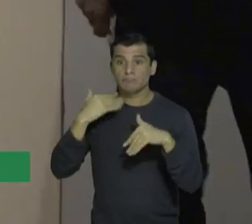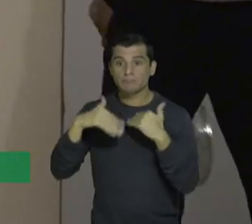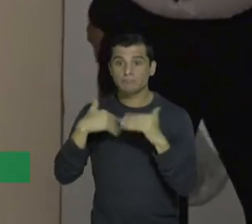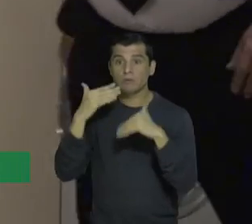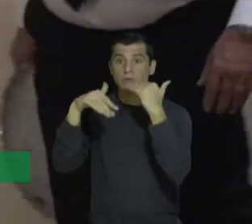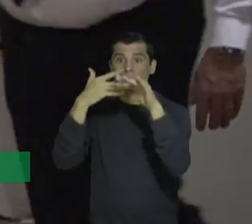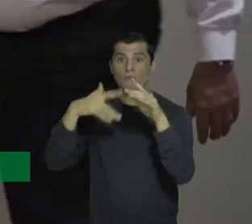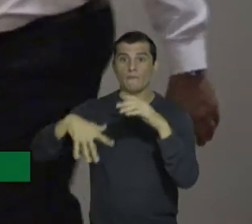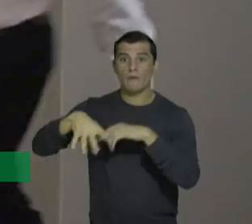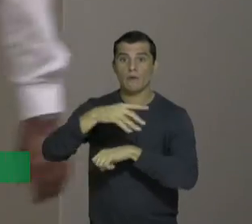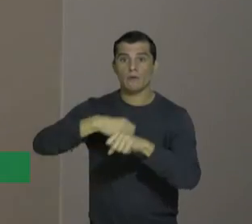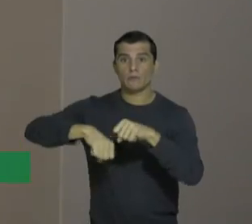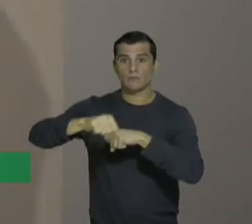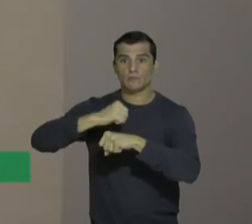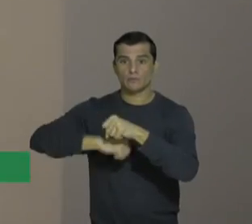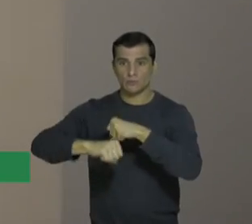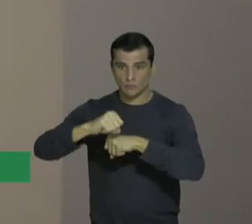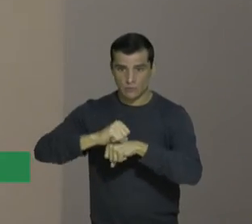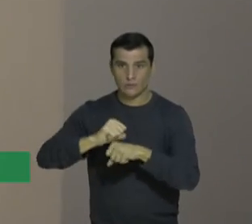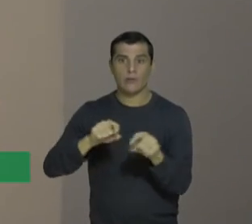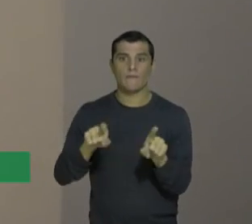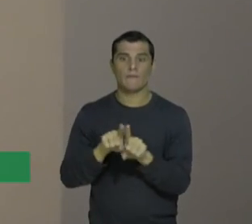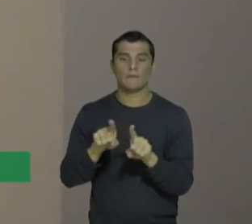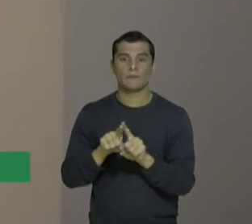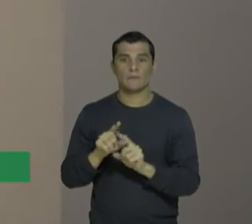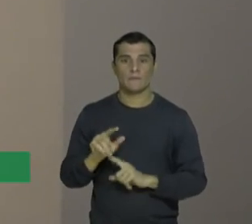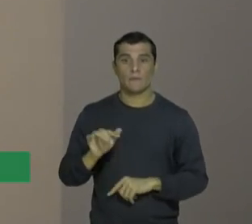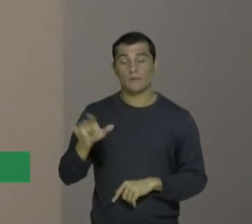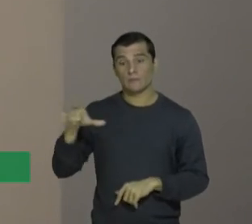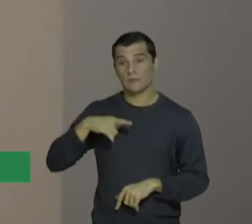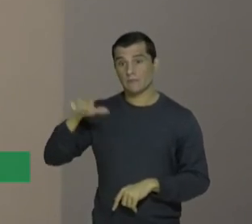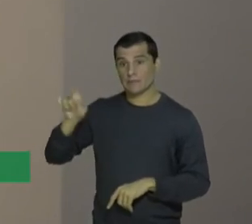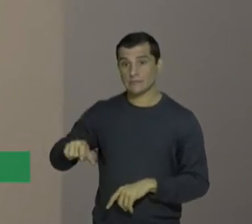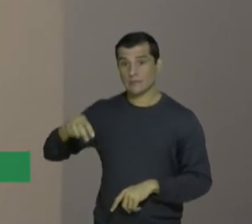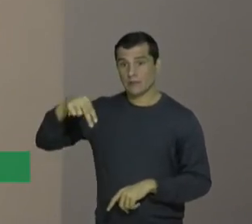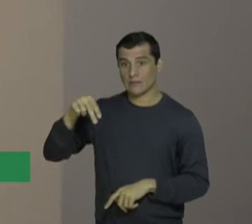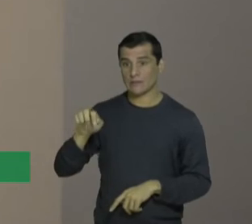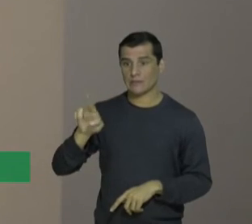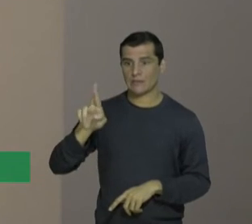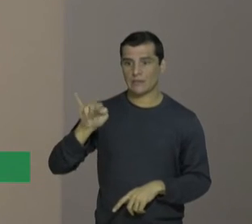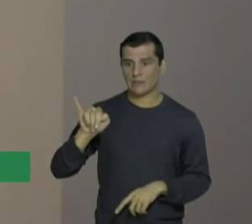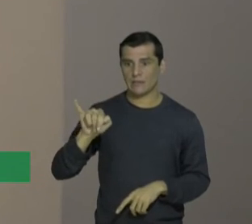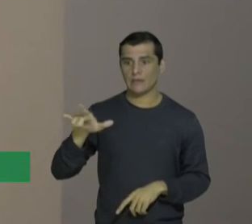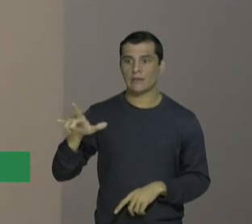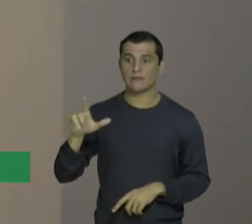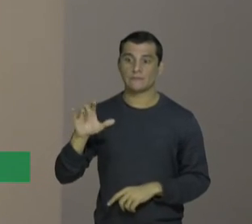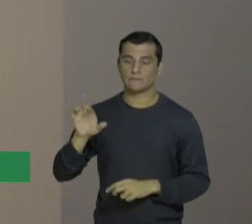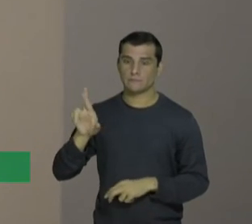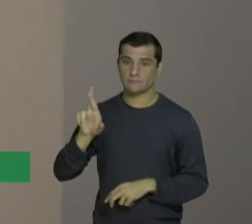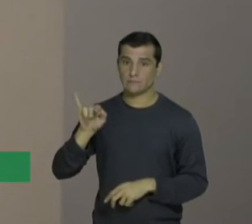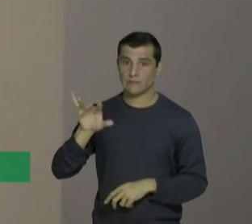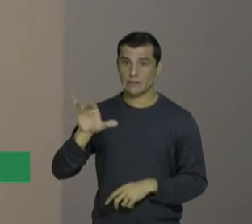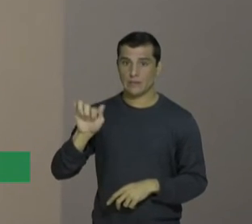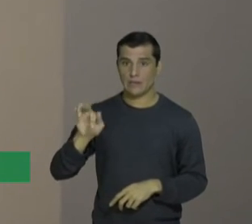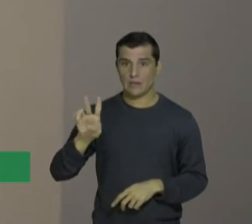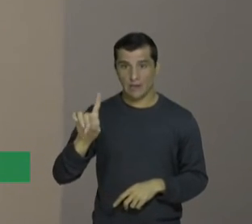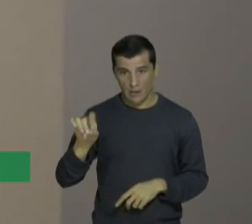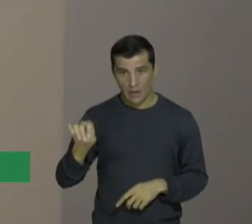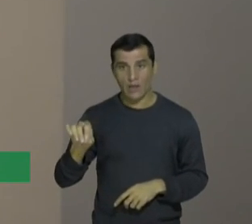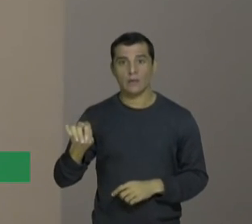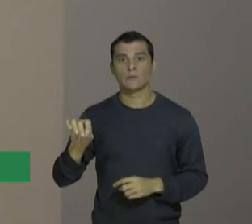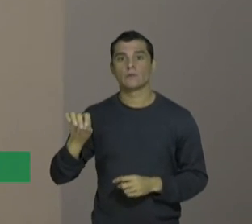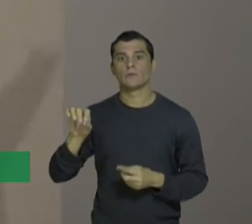futuras os ministrantes nerios santos Ricardo Bruno bof José Baltazar